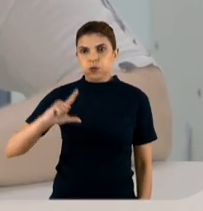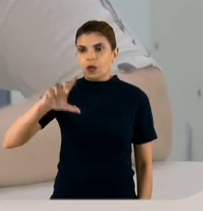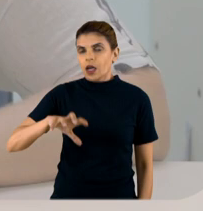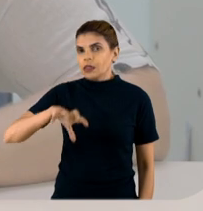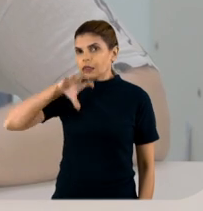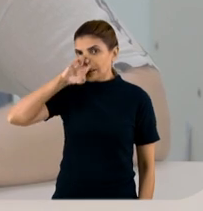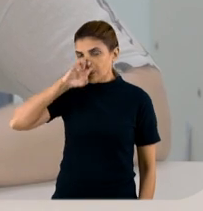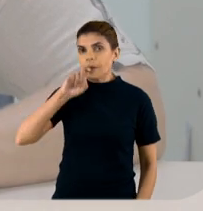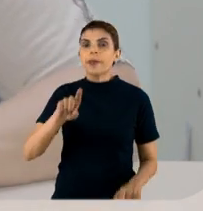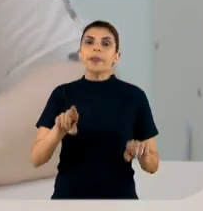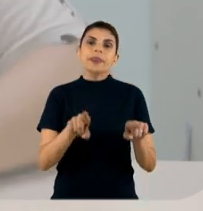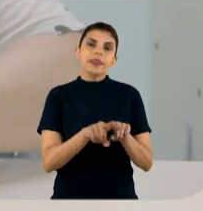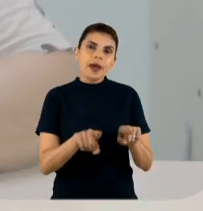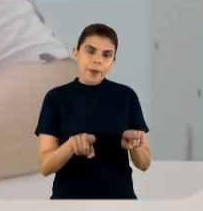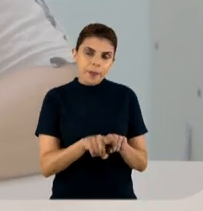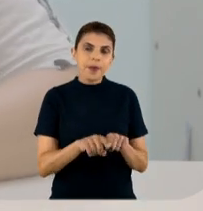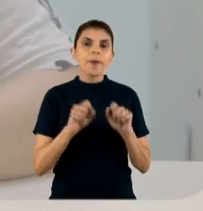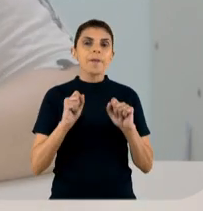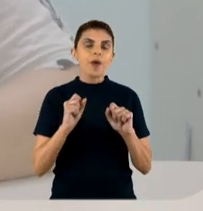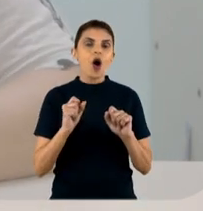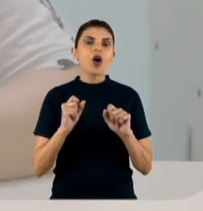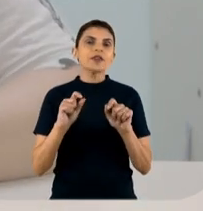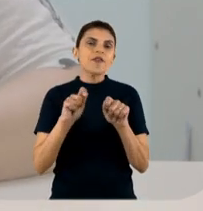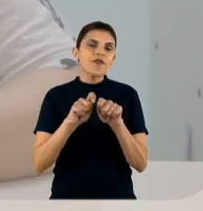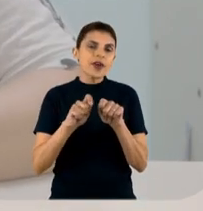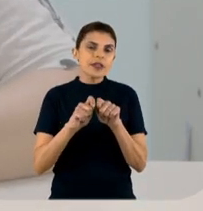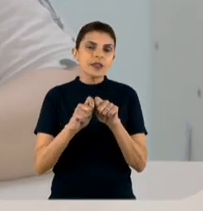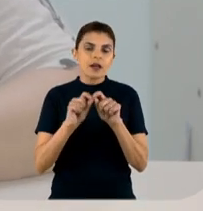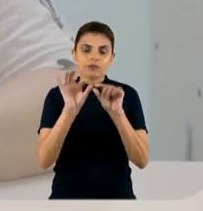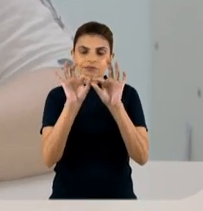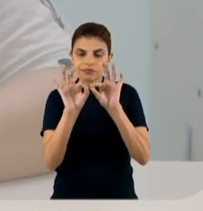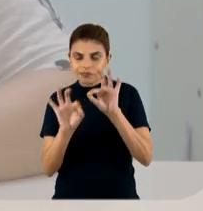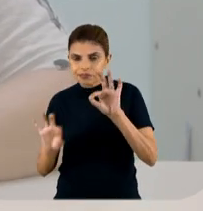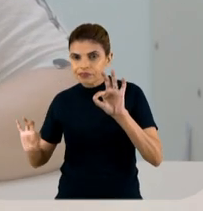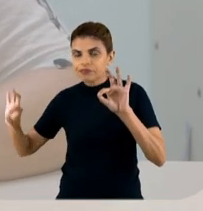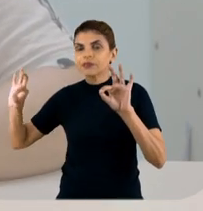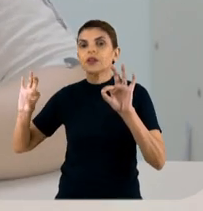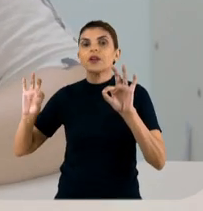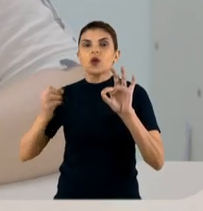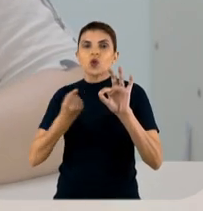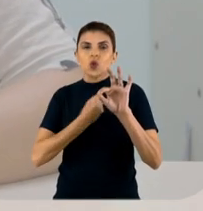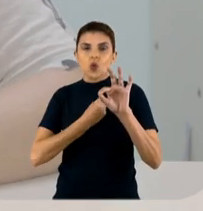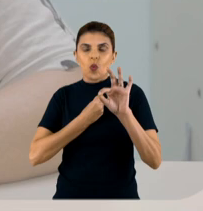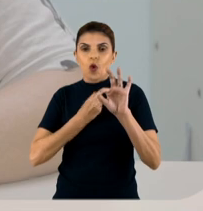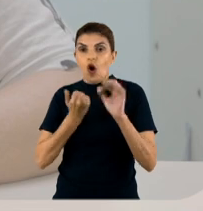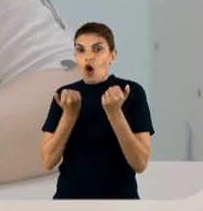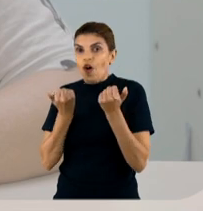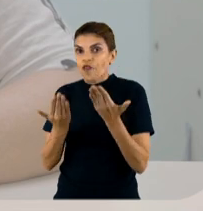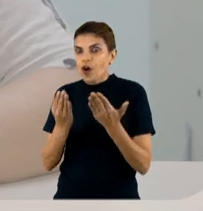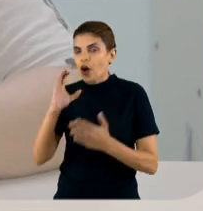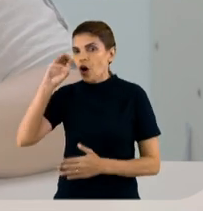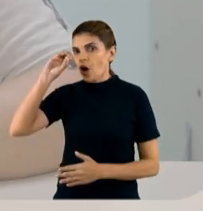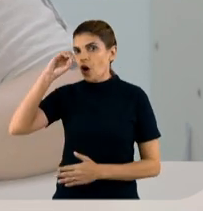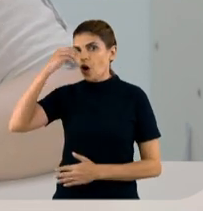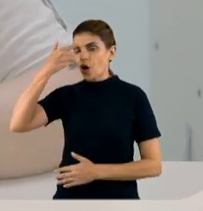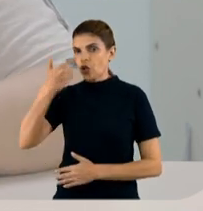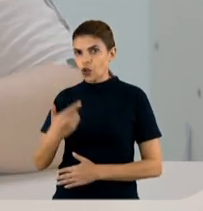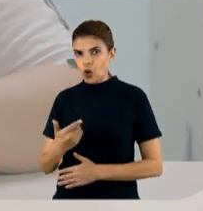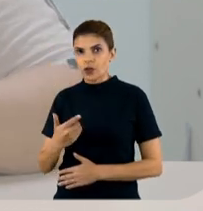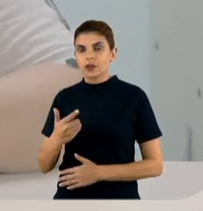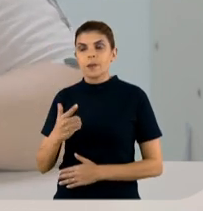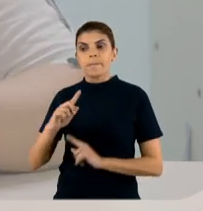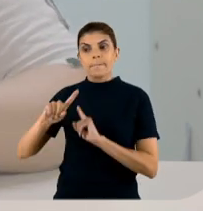oxigênio mesmo quanto até mesmo por um catéter de al fluxo que já é uma forma de oferecer